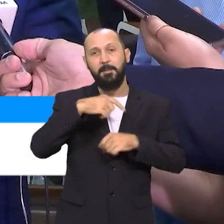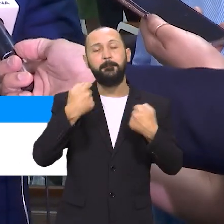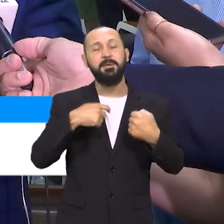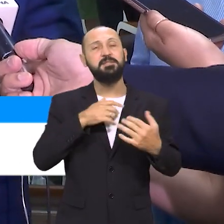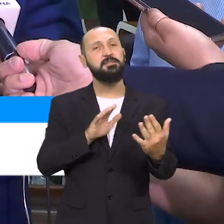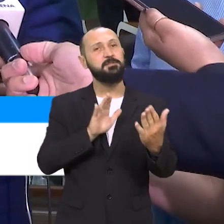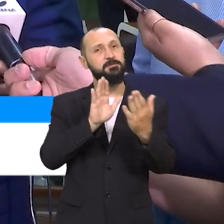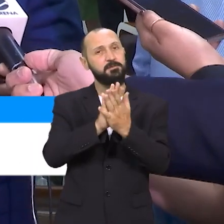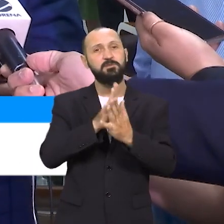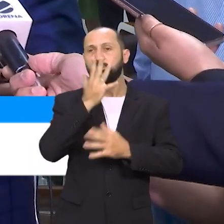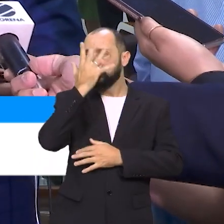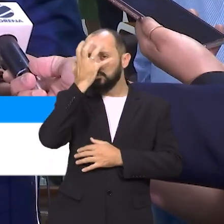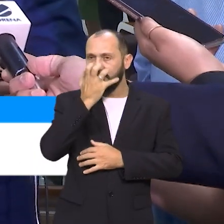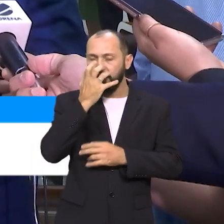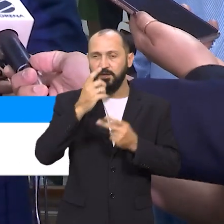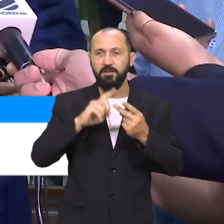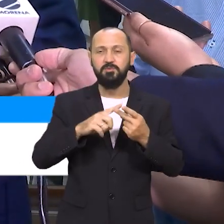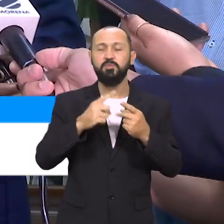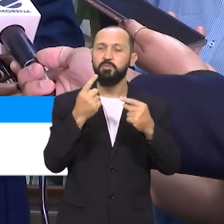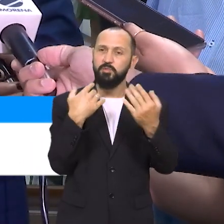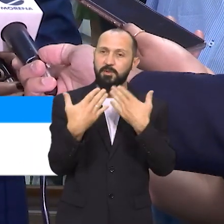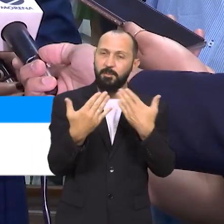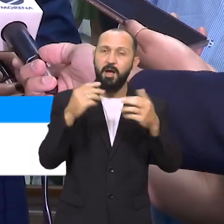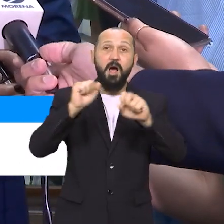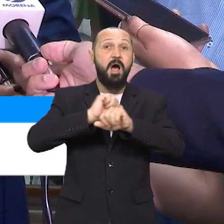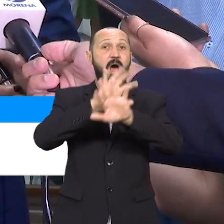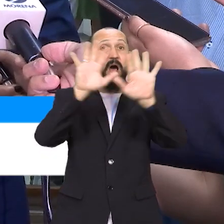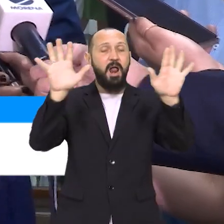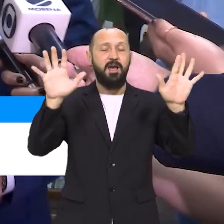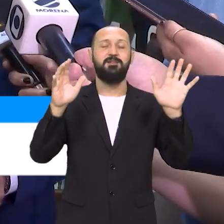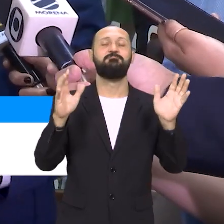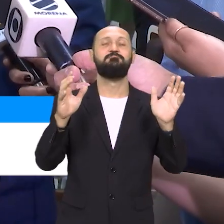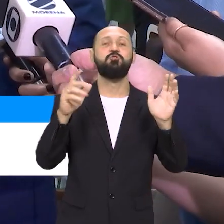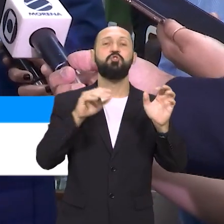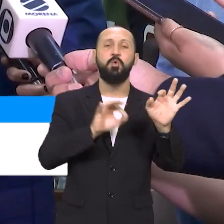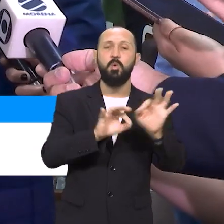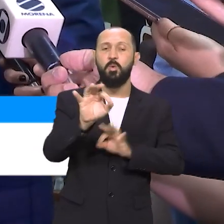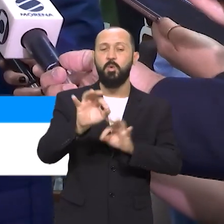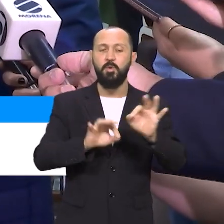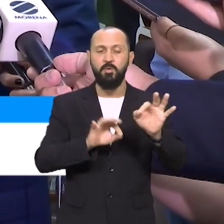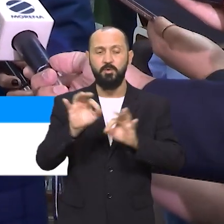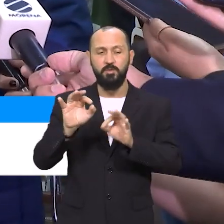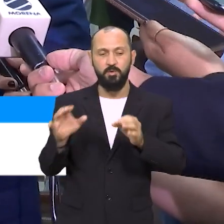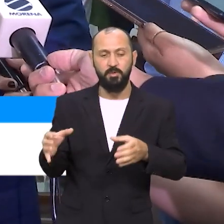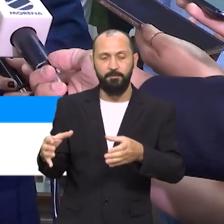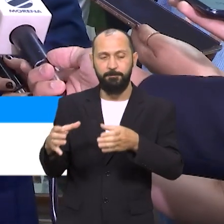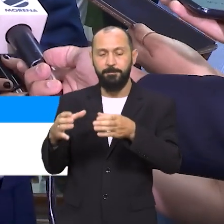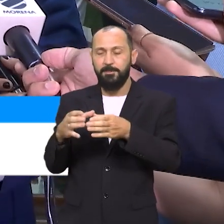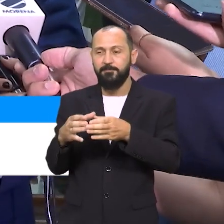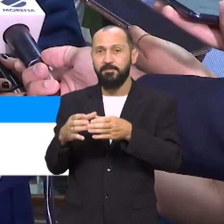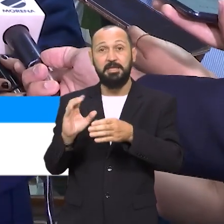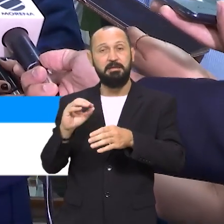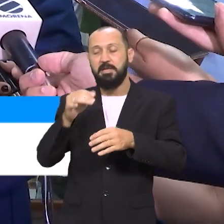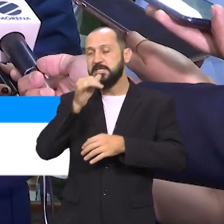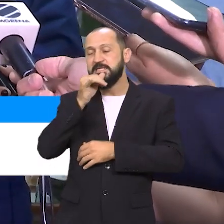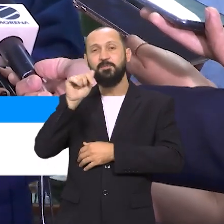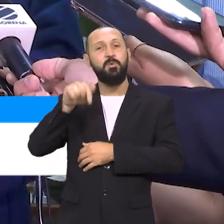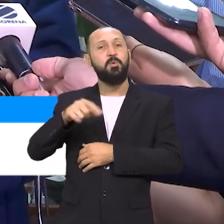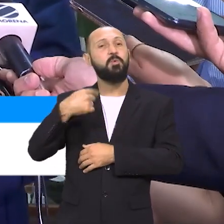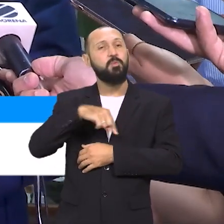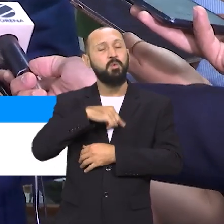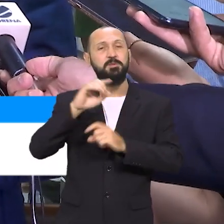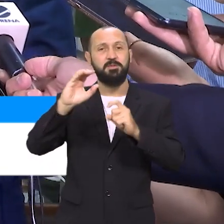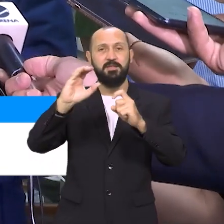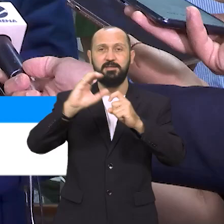esses desafios precisam ser enfrentados com seriedade, com um debate transparente, com a construção coletiva e, no